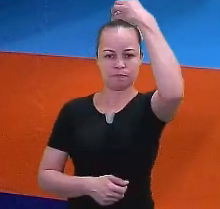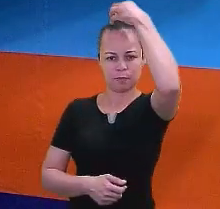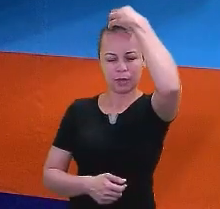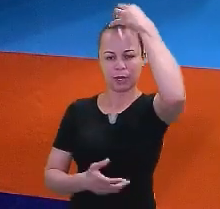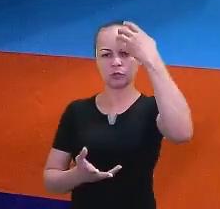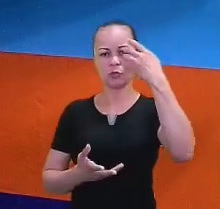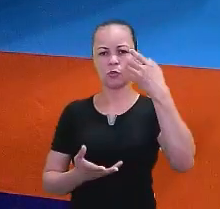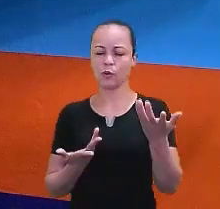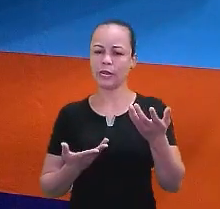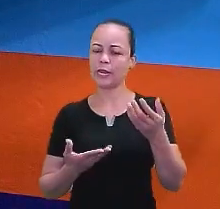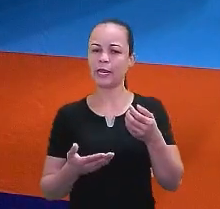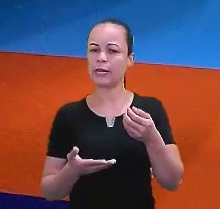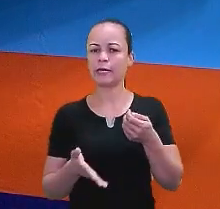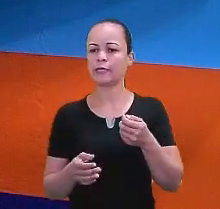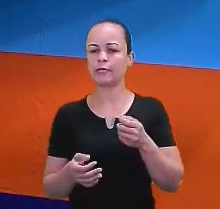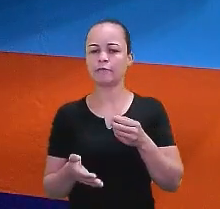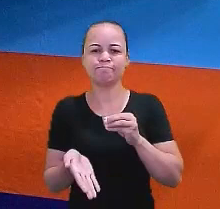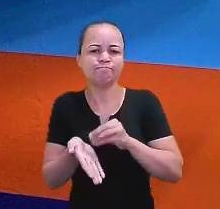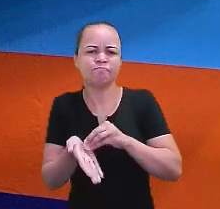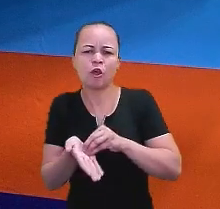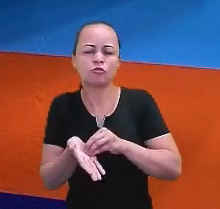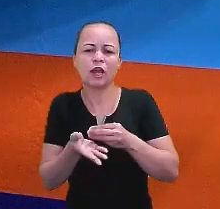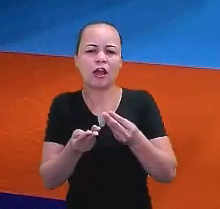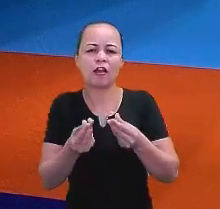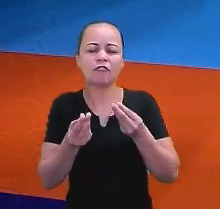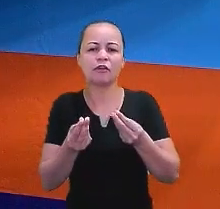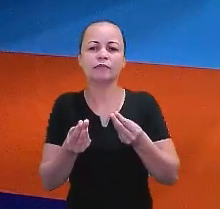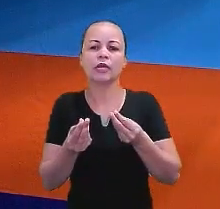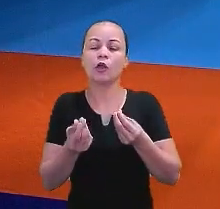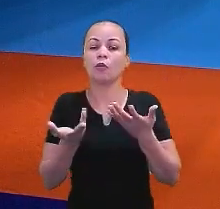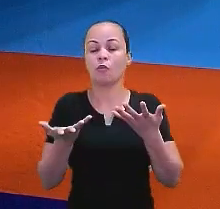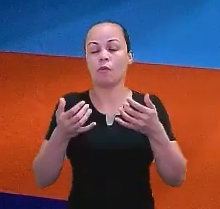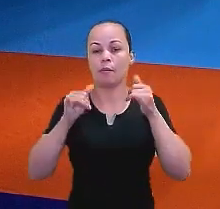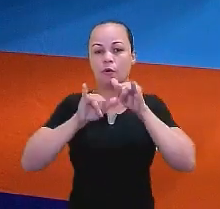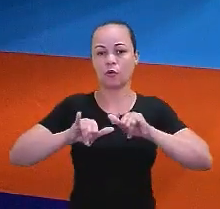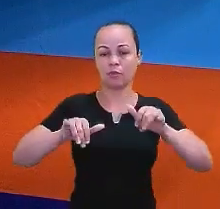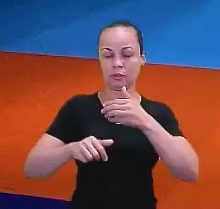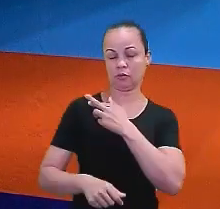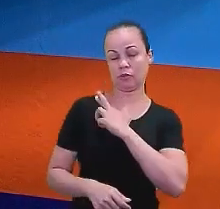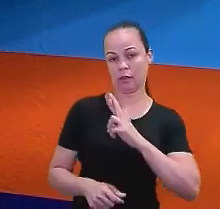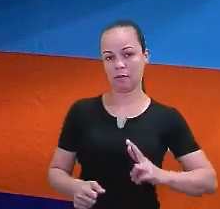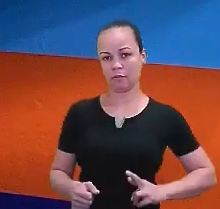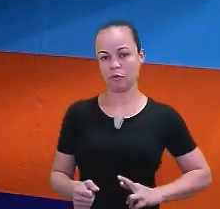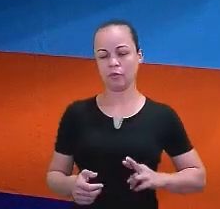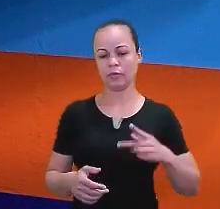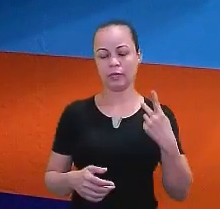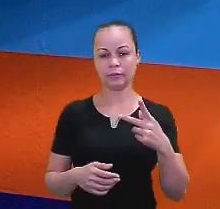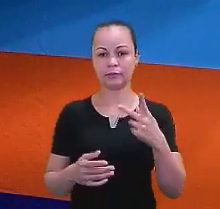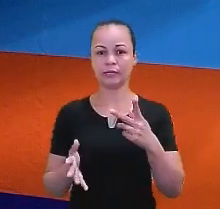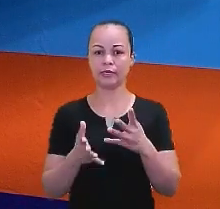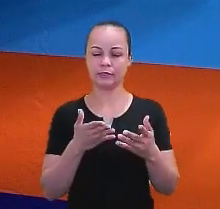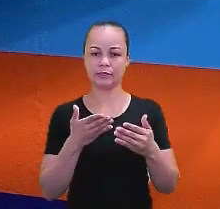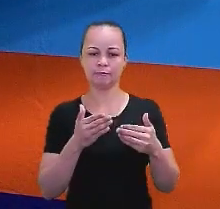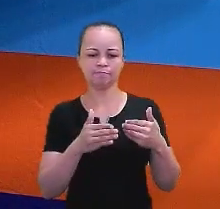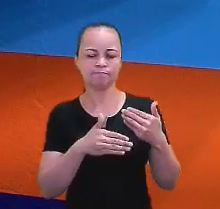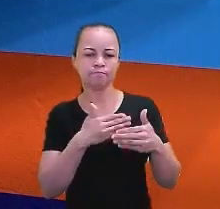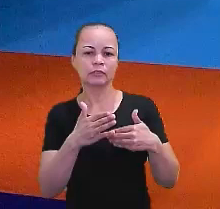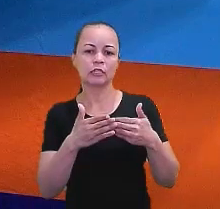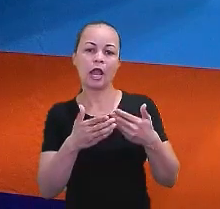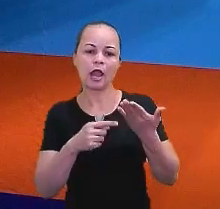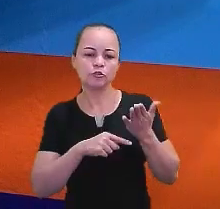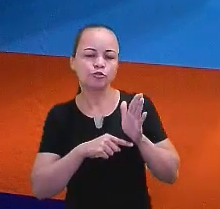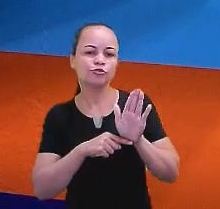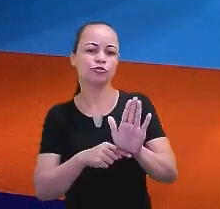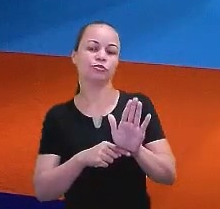limitava isso. Então, com a proclamação da República, essa extinção do poder moderador vai